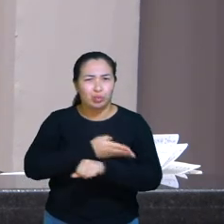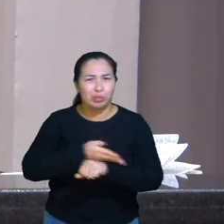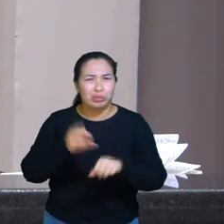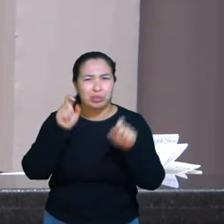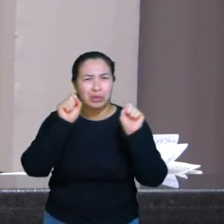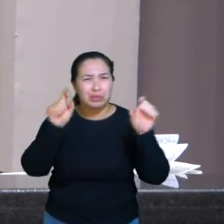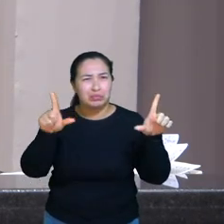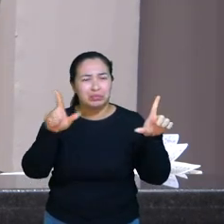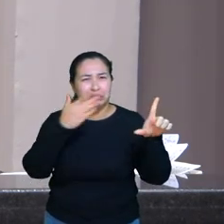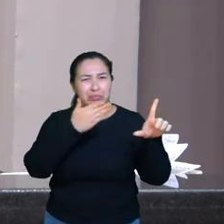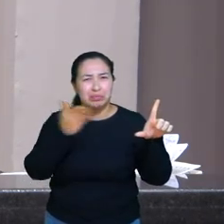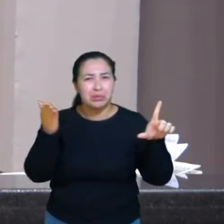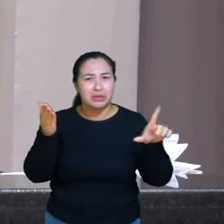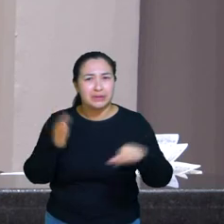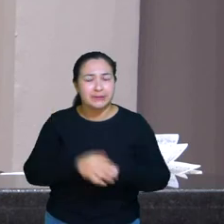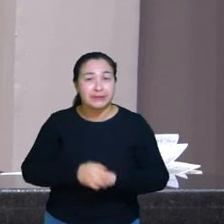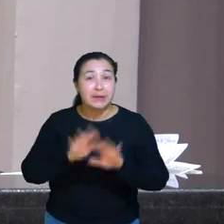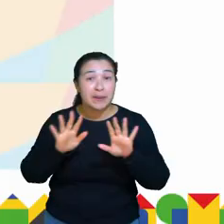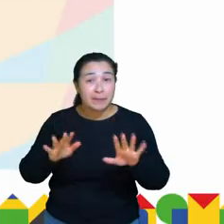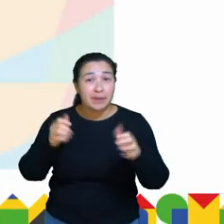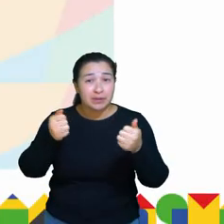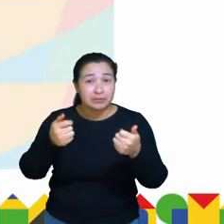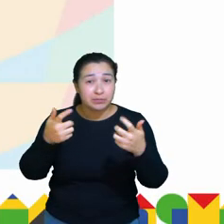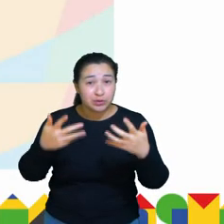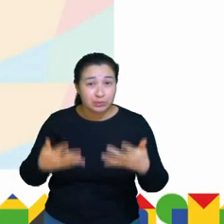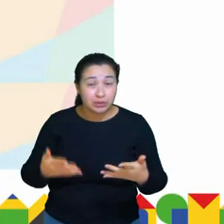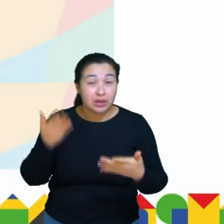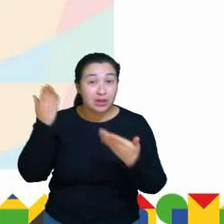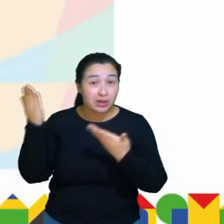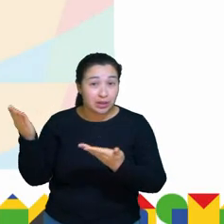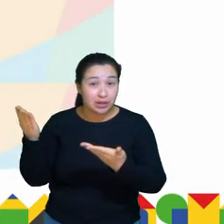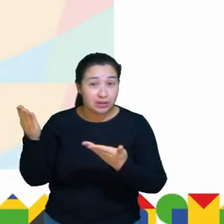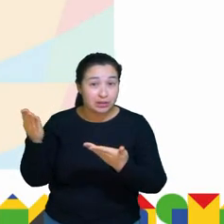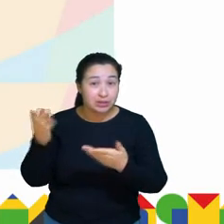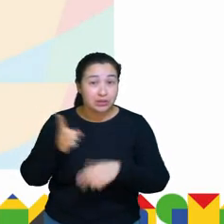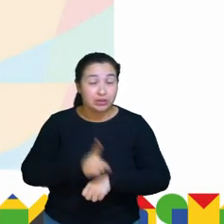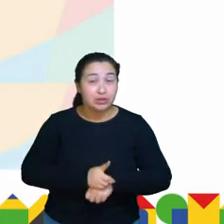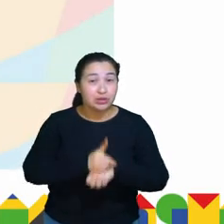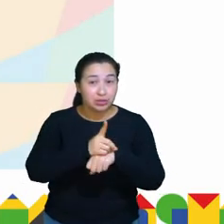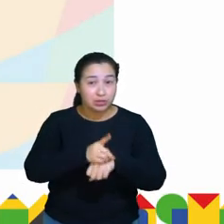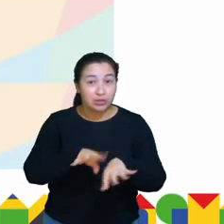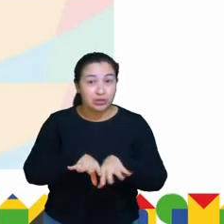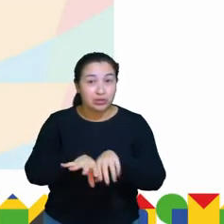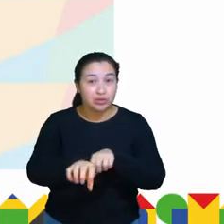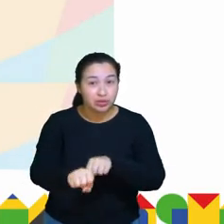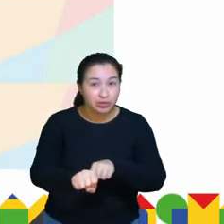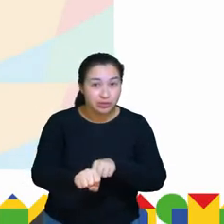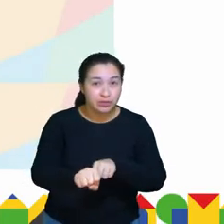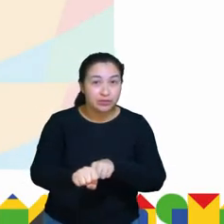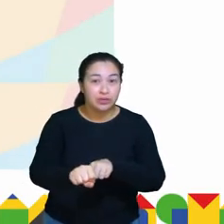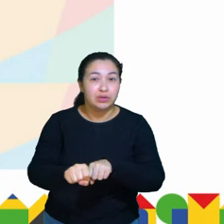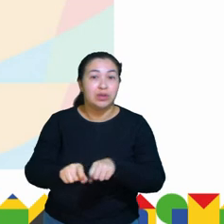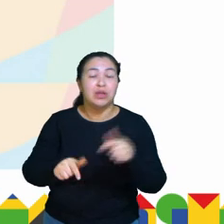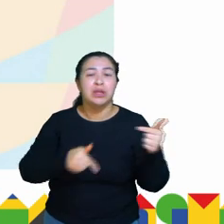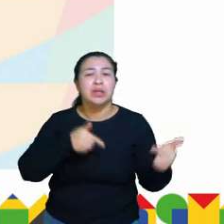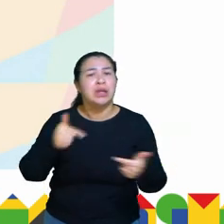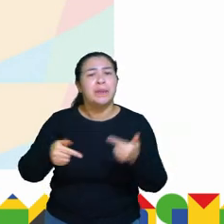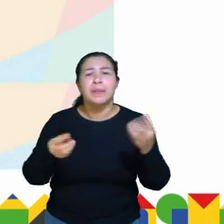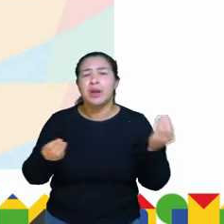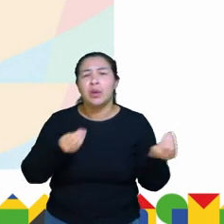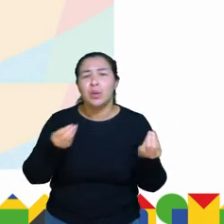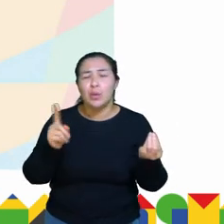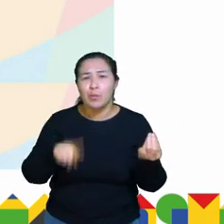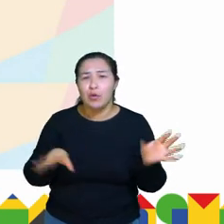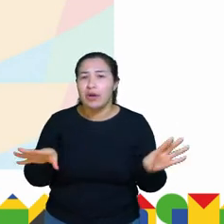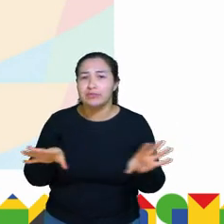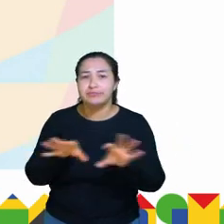mas eu posso falar aqui a diretoria de formação na liderança da professora trabalha de forma integrada